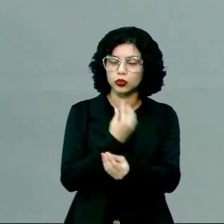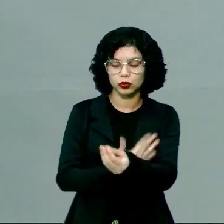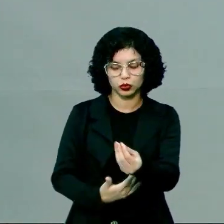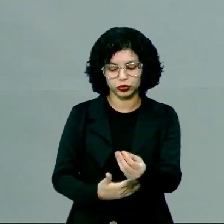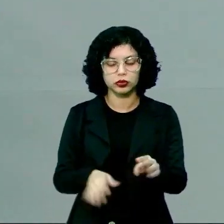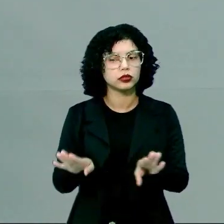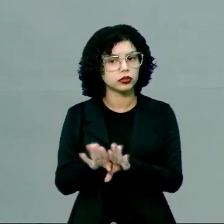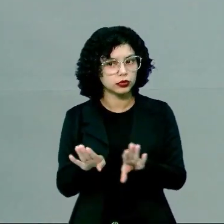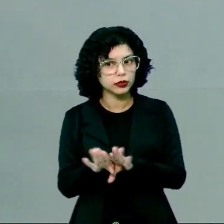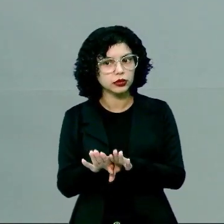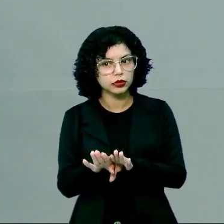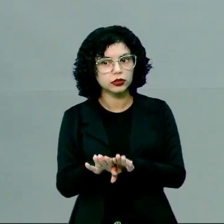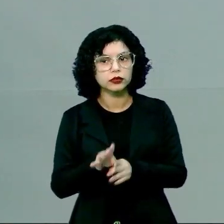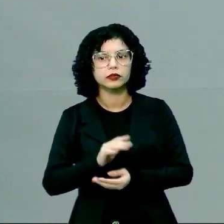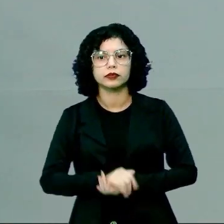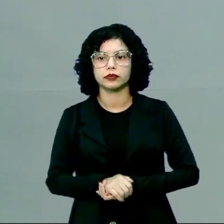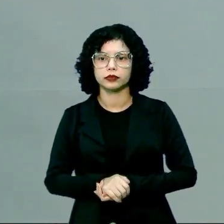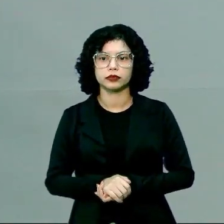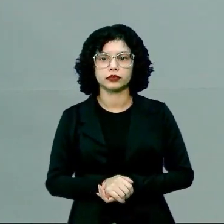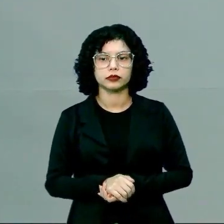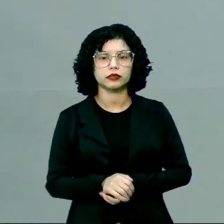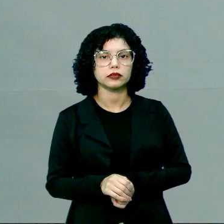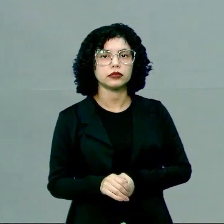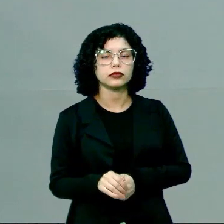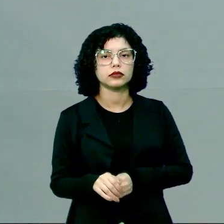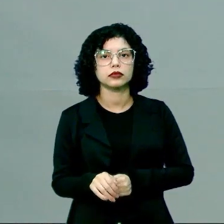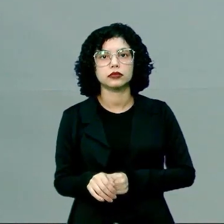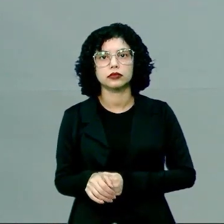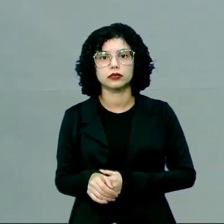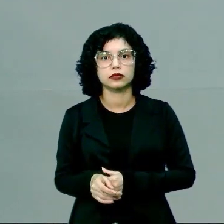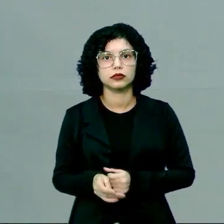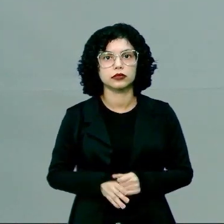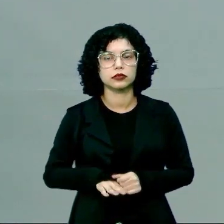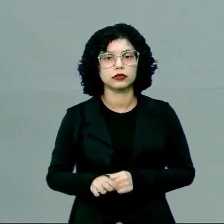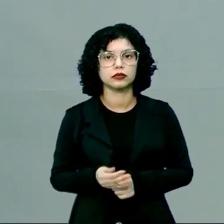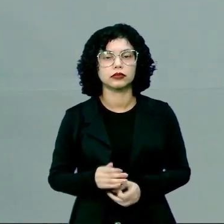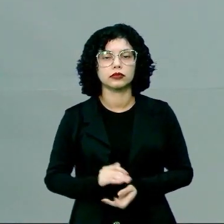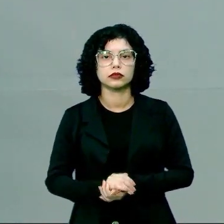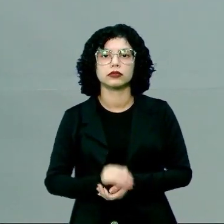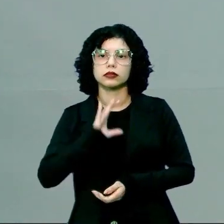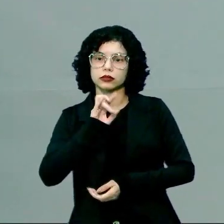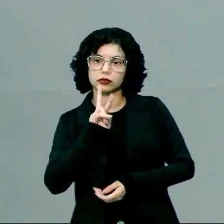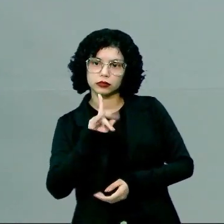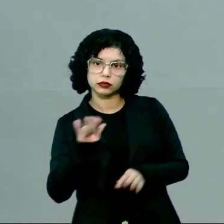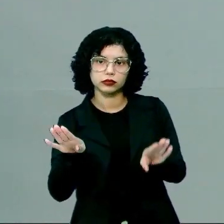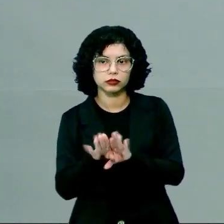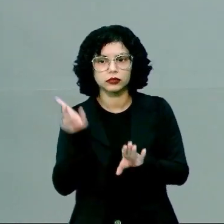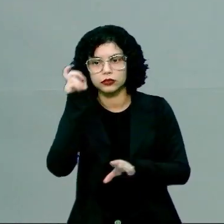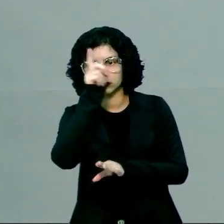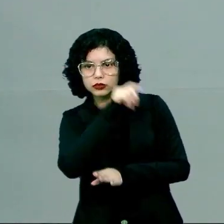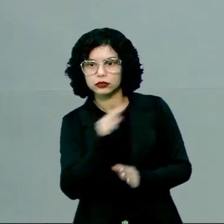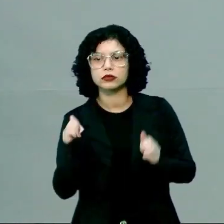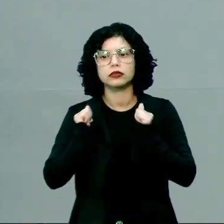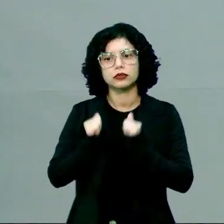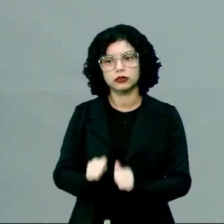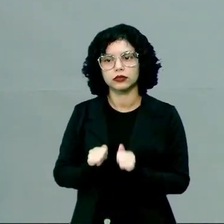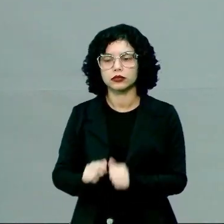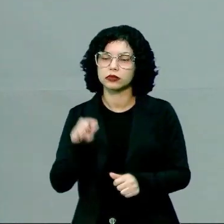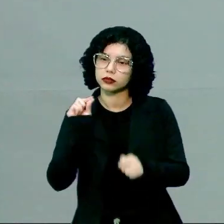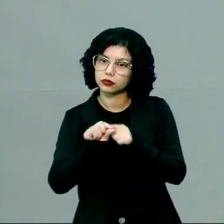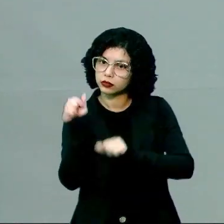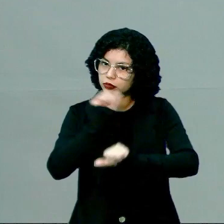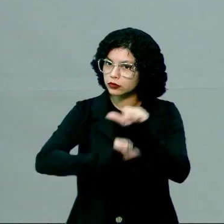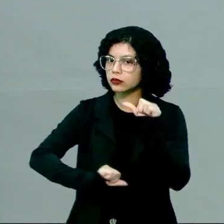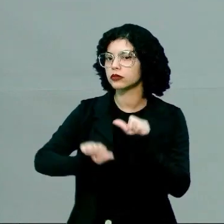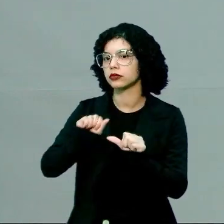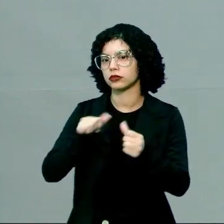líquido intersticial, tá certo? Os capilares chegam em lugares inóspitos, né, de difícil para poder realizar as